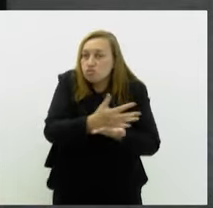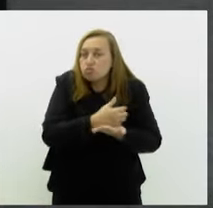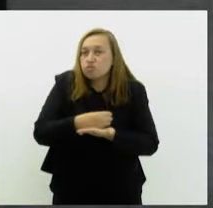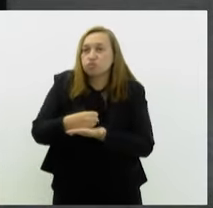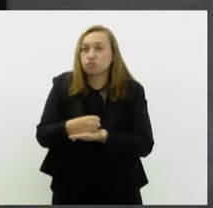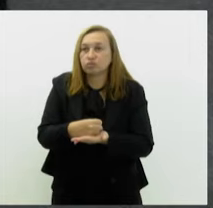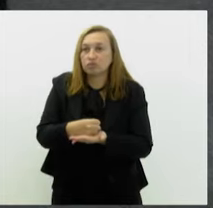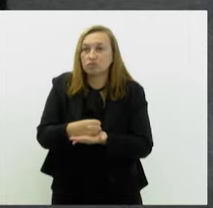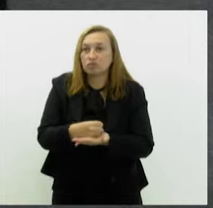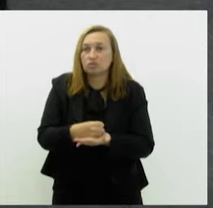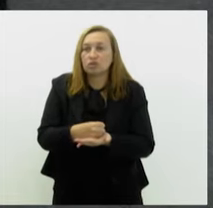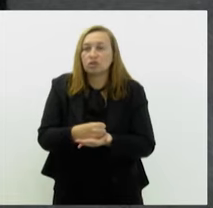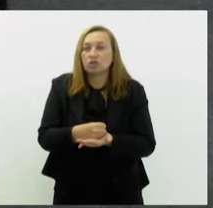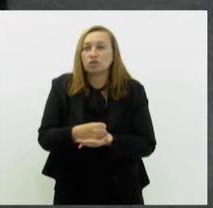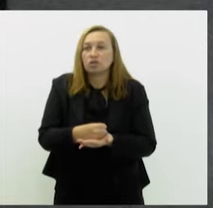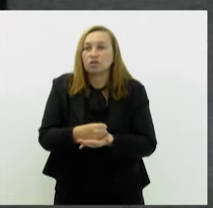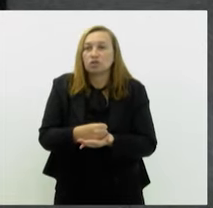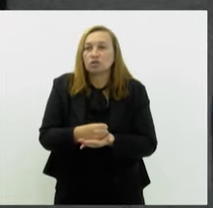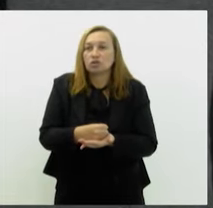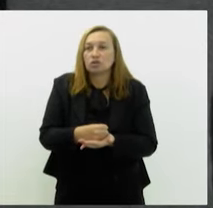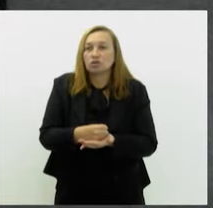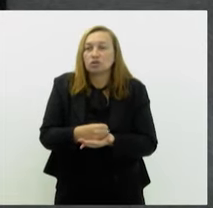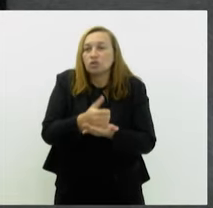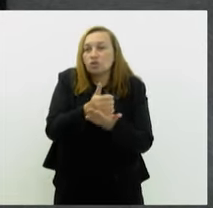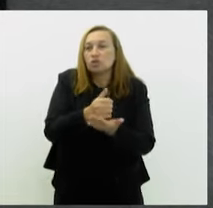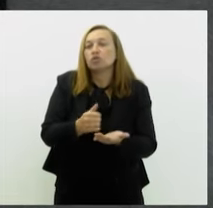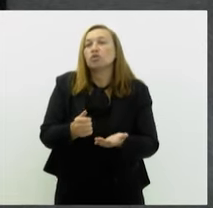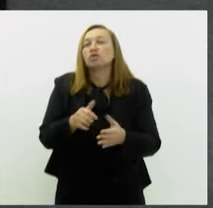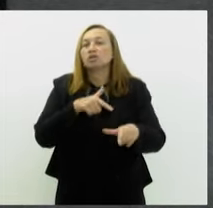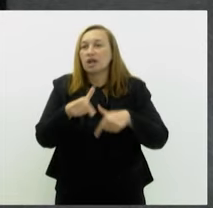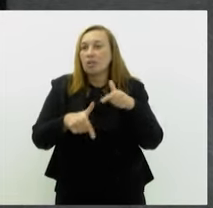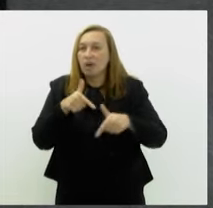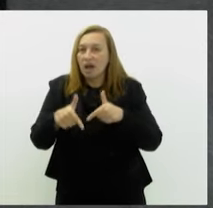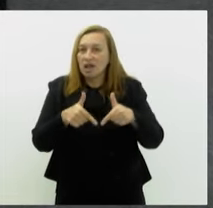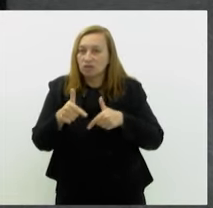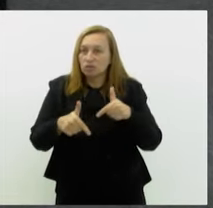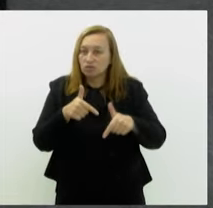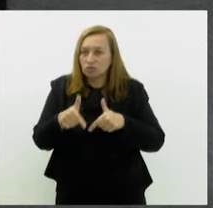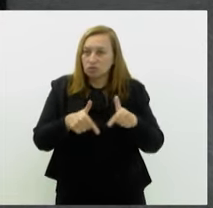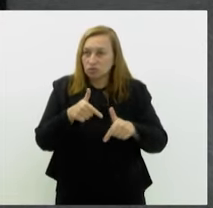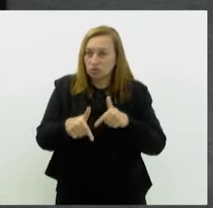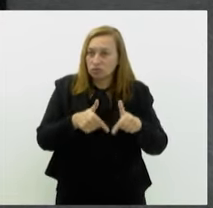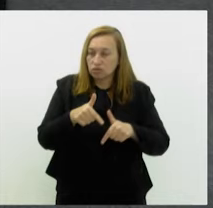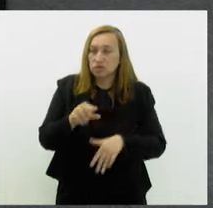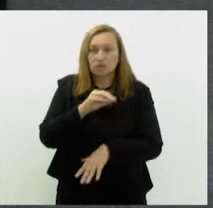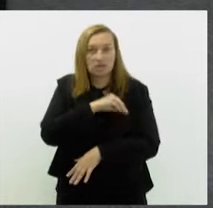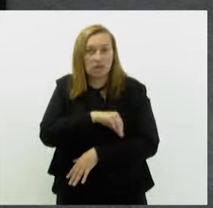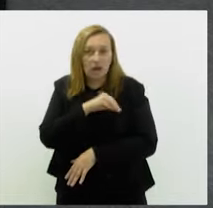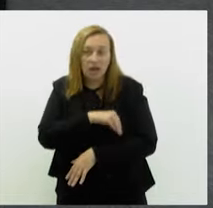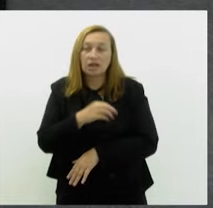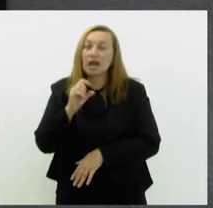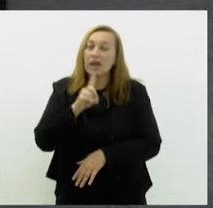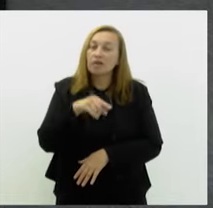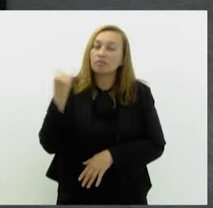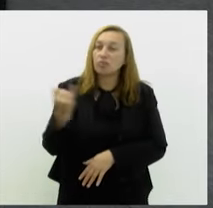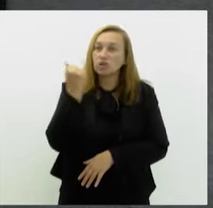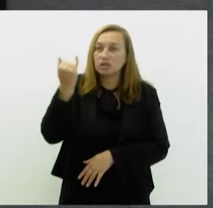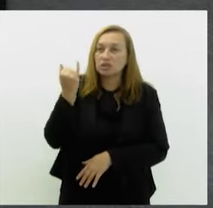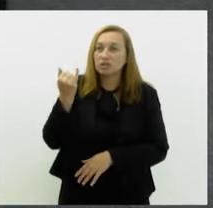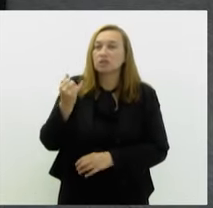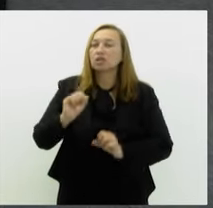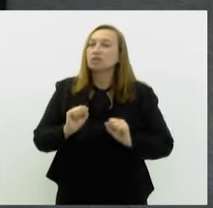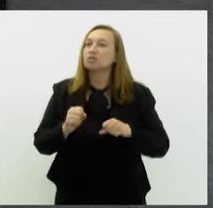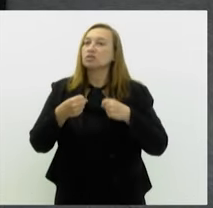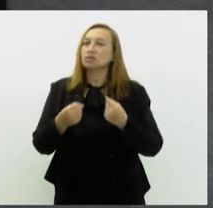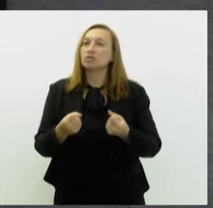de estabelecimento de empregos diretos e indiretos. E acho importante, portanto, que nós nos debrucemos